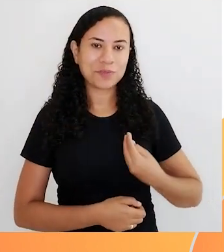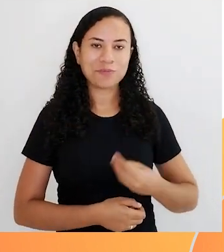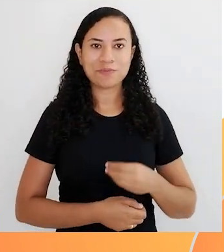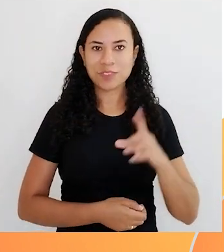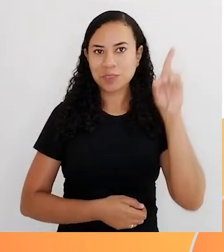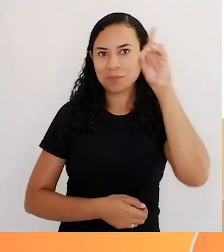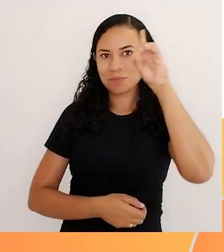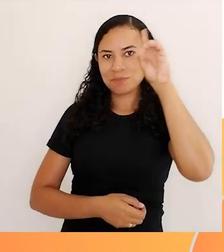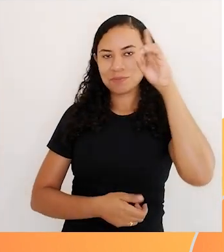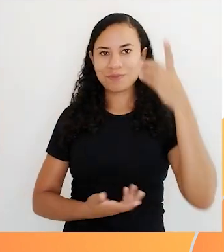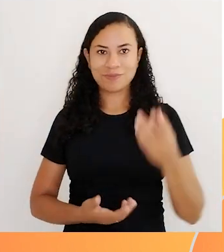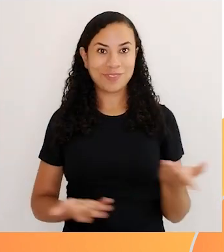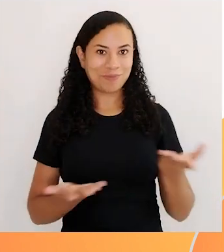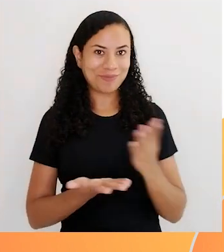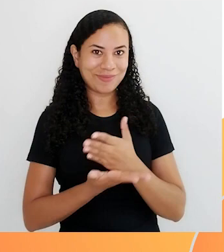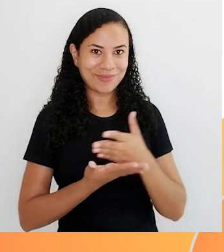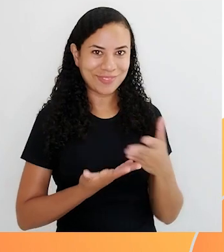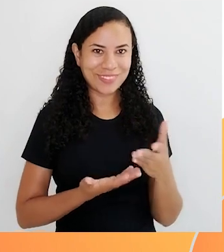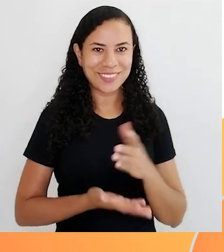Vamos lá, então?